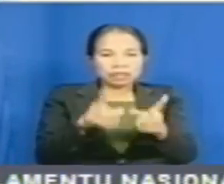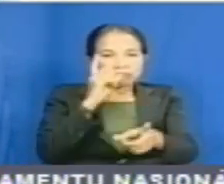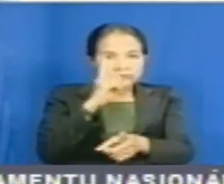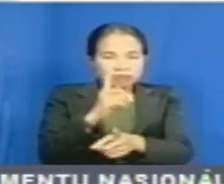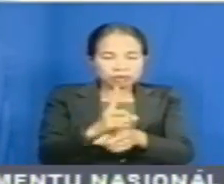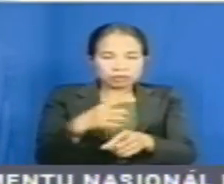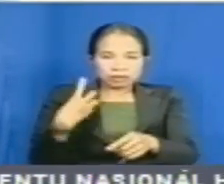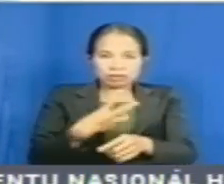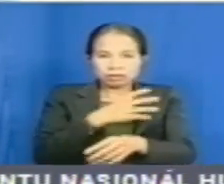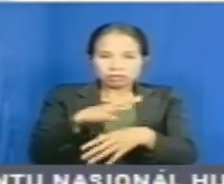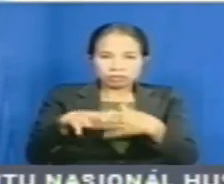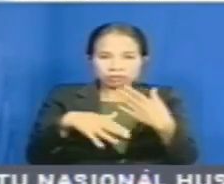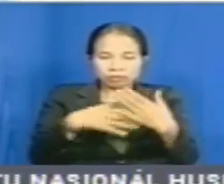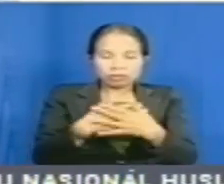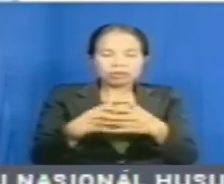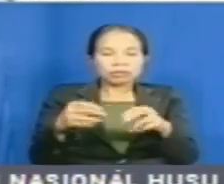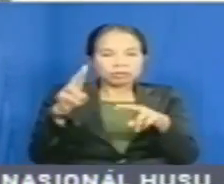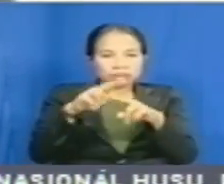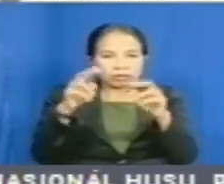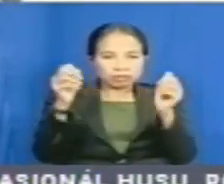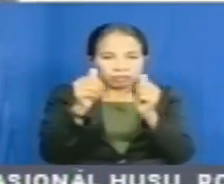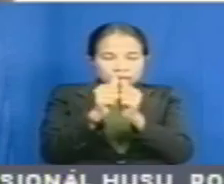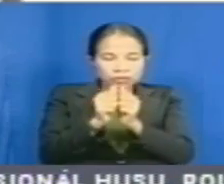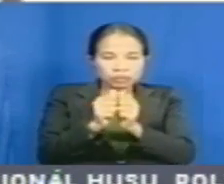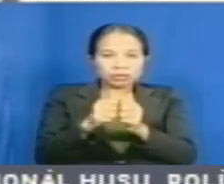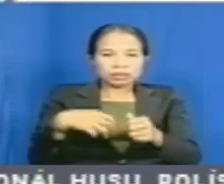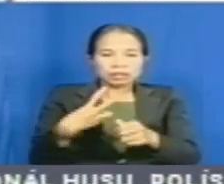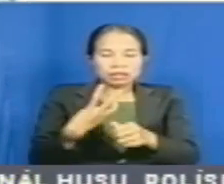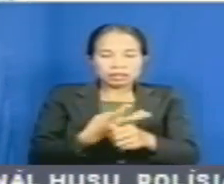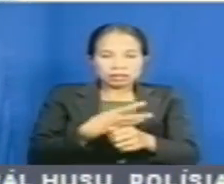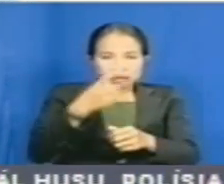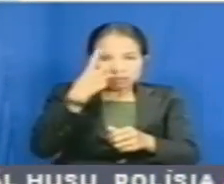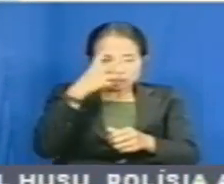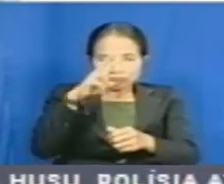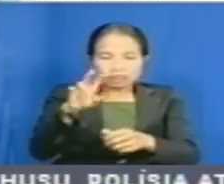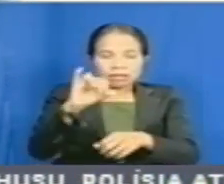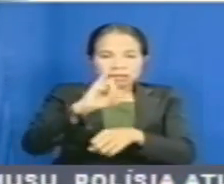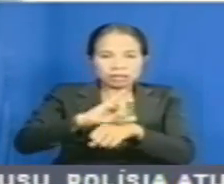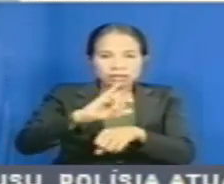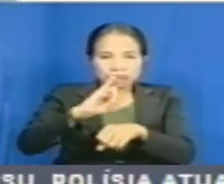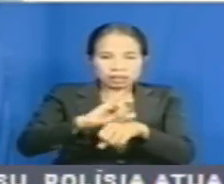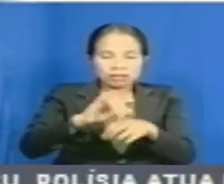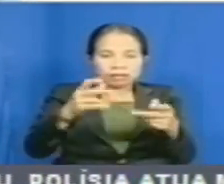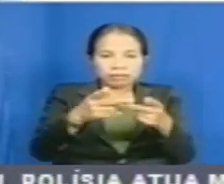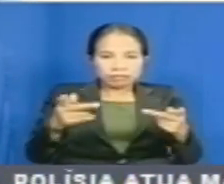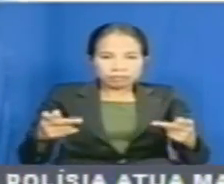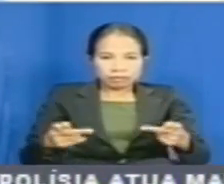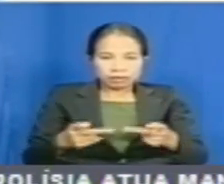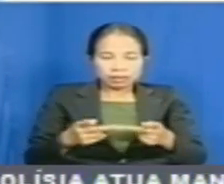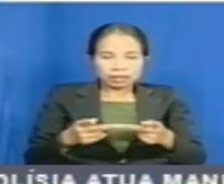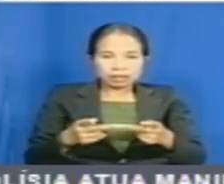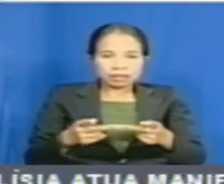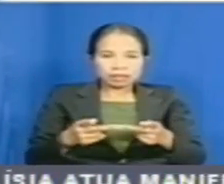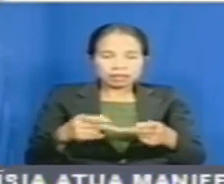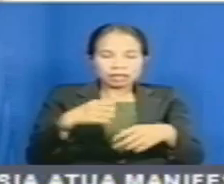para ita roto da rádio para roto tamba ita bela hare capela né fatu ita dia agora para ita